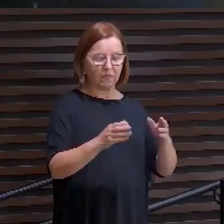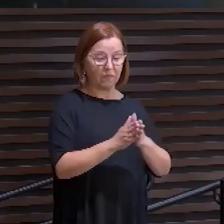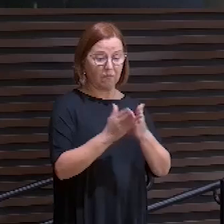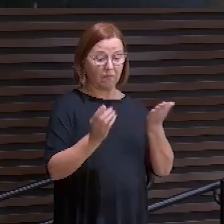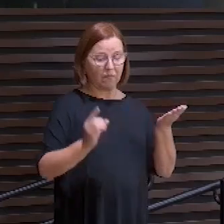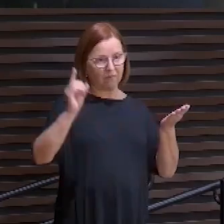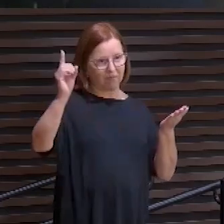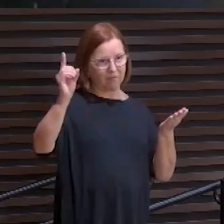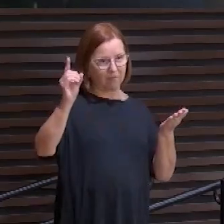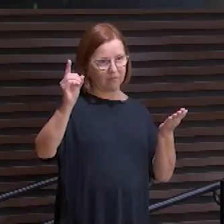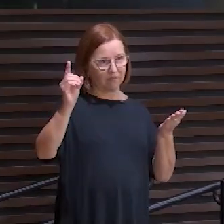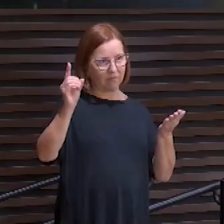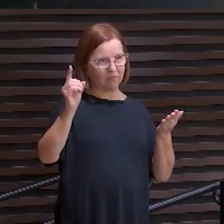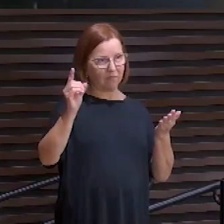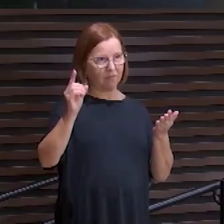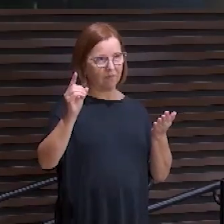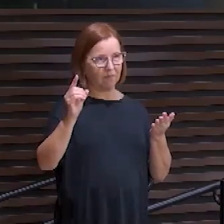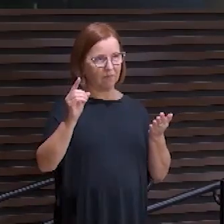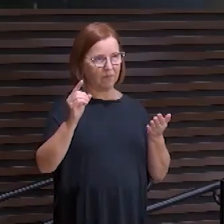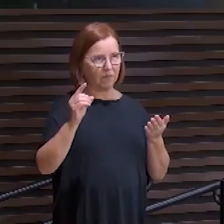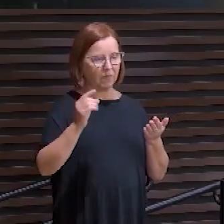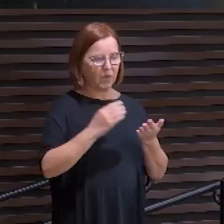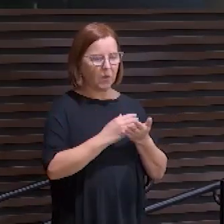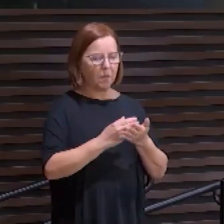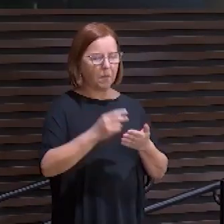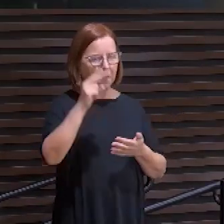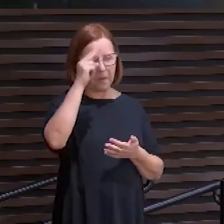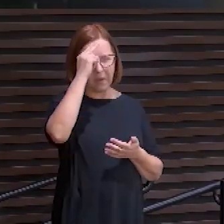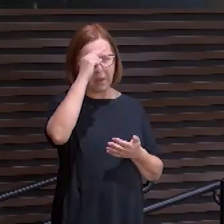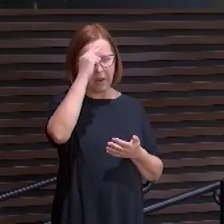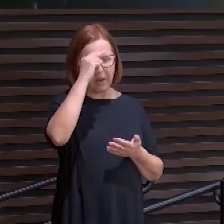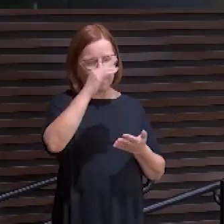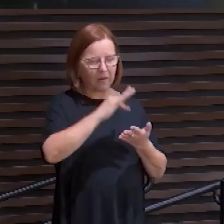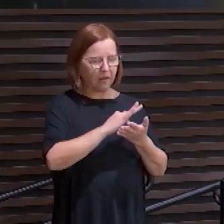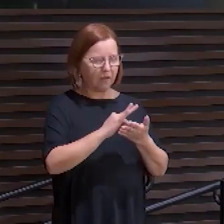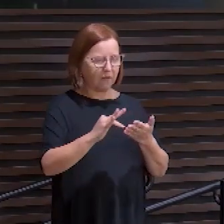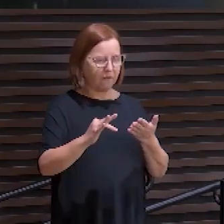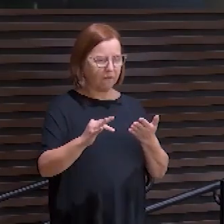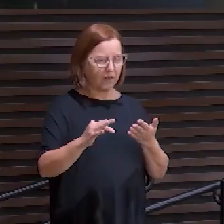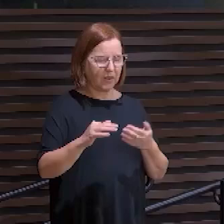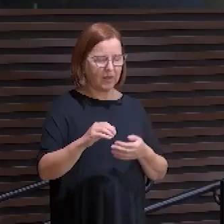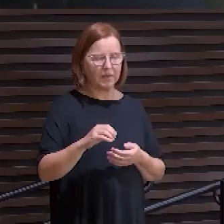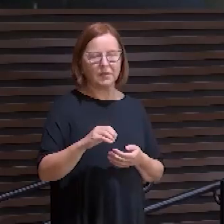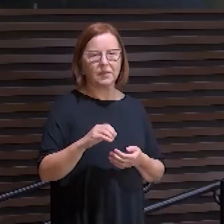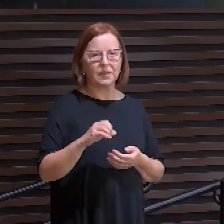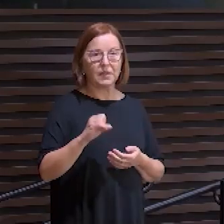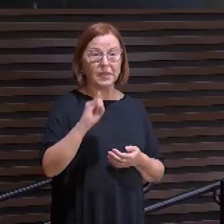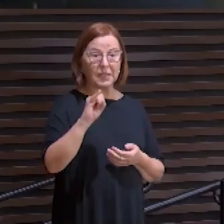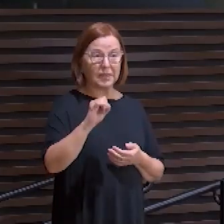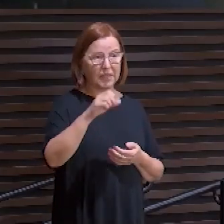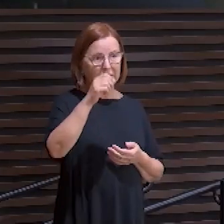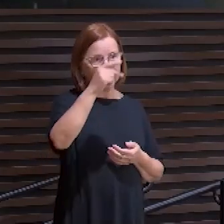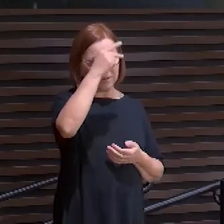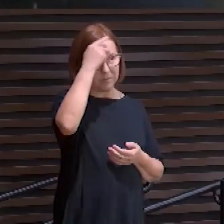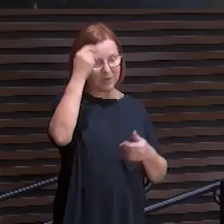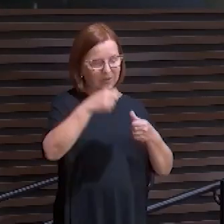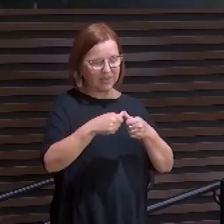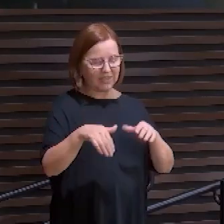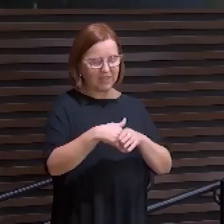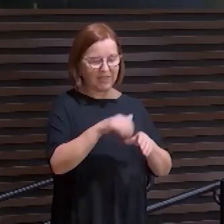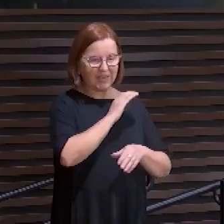Letras preciosas começaram a passar na sua mente. Se alguém está em Cristo, nova criatura.